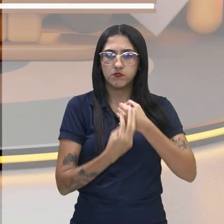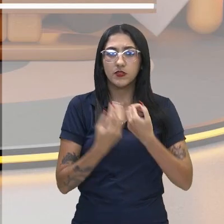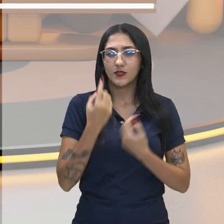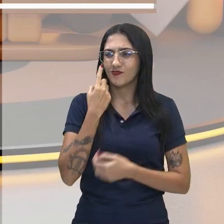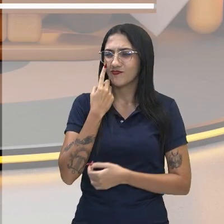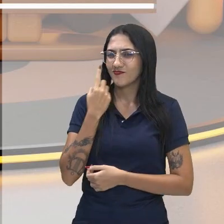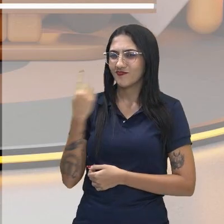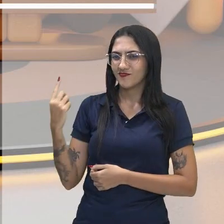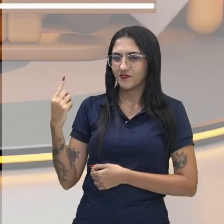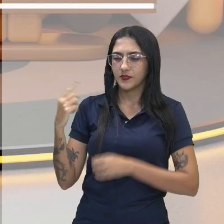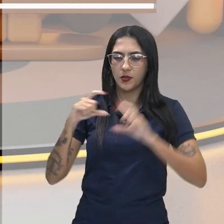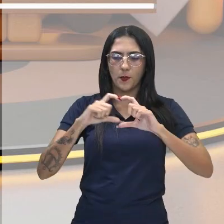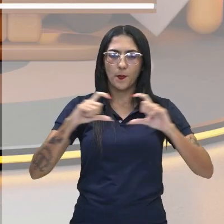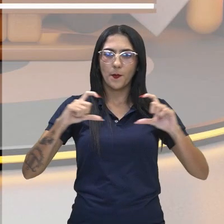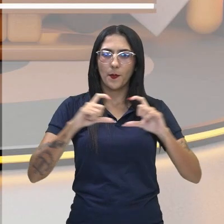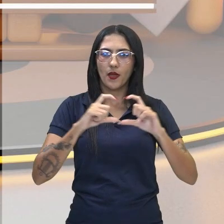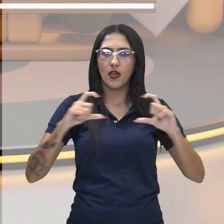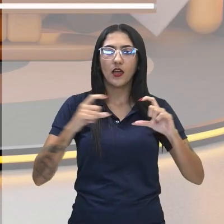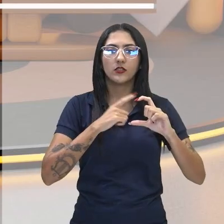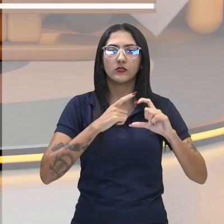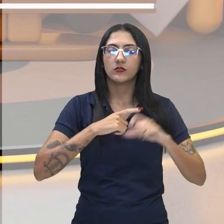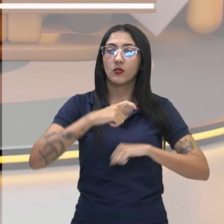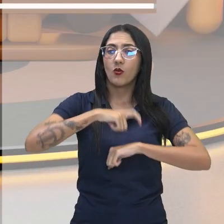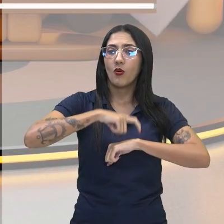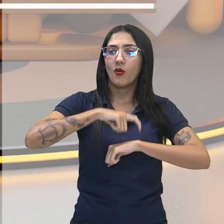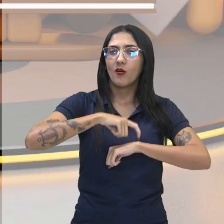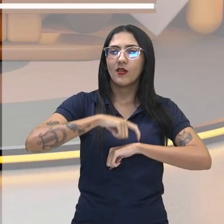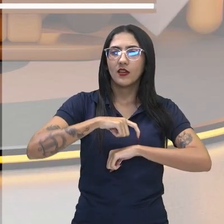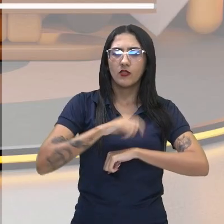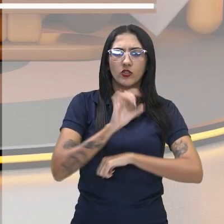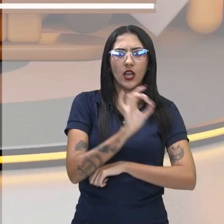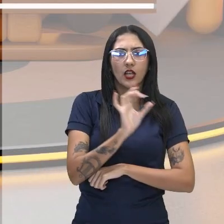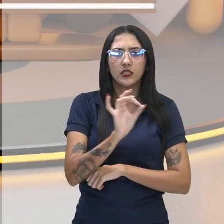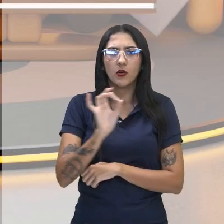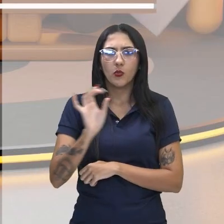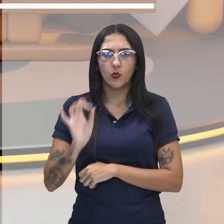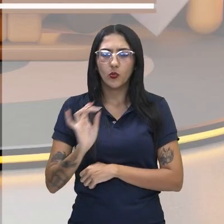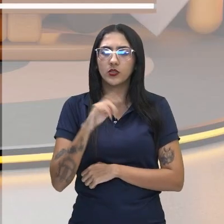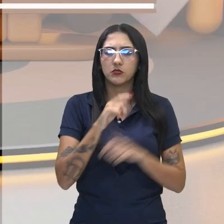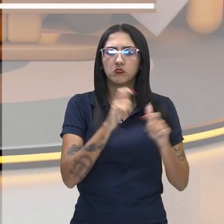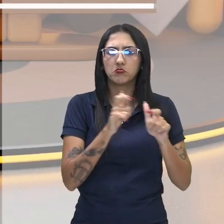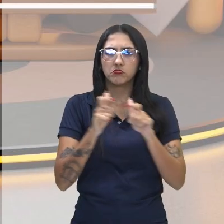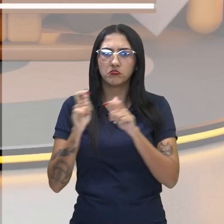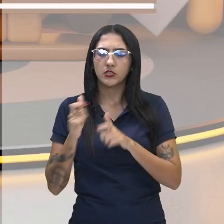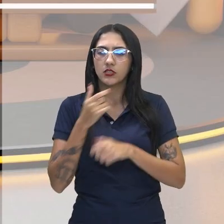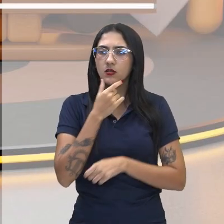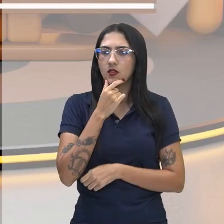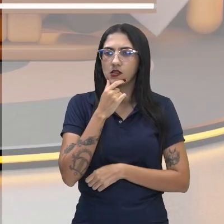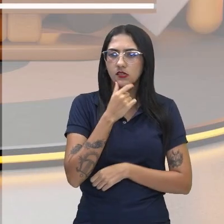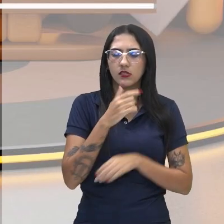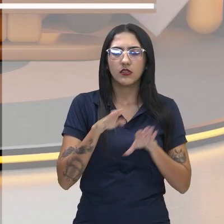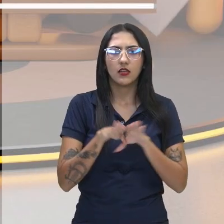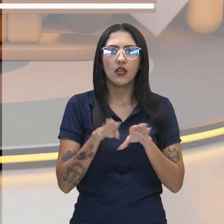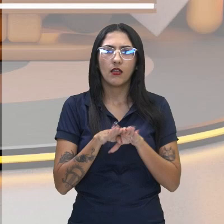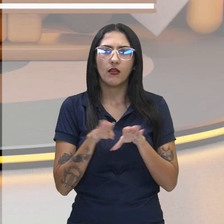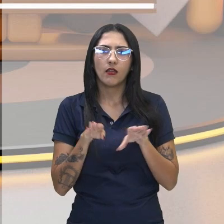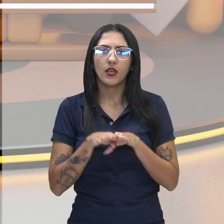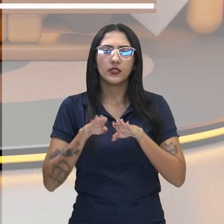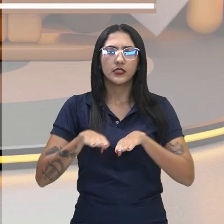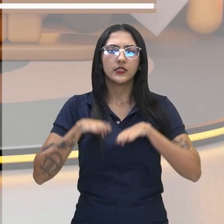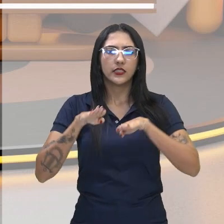vocês os horários de cada um desses lugares, de Londres, de Sydney,